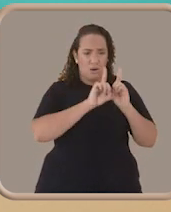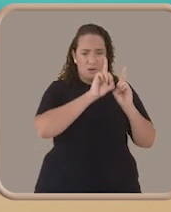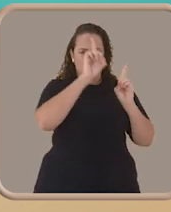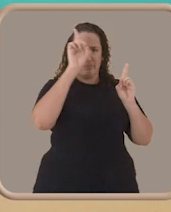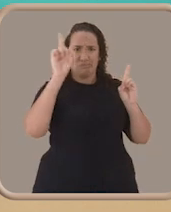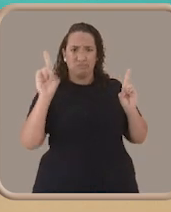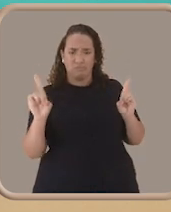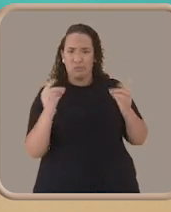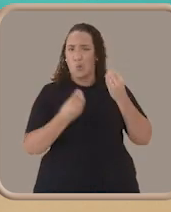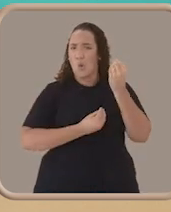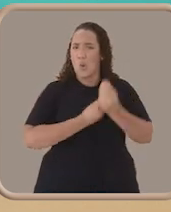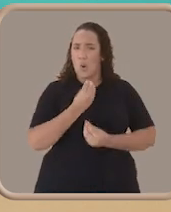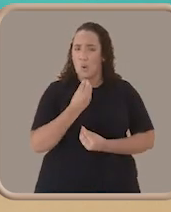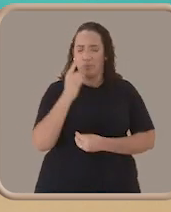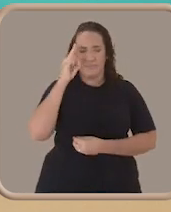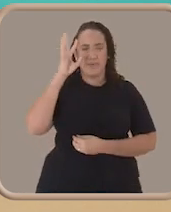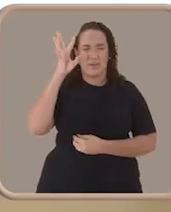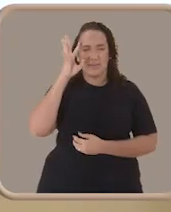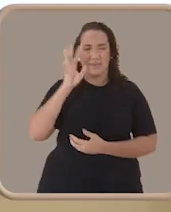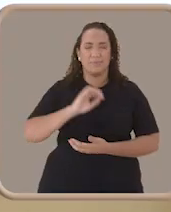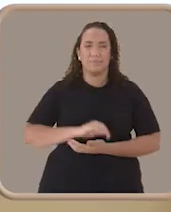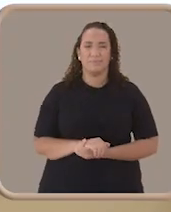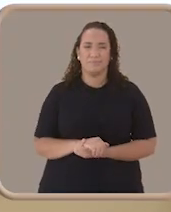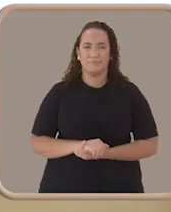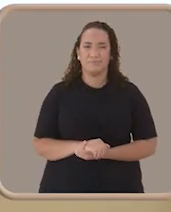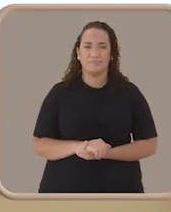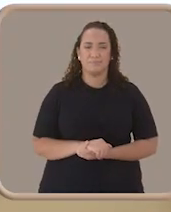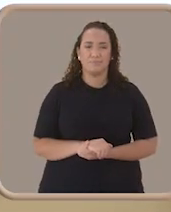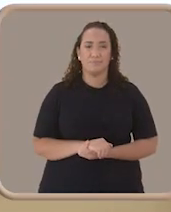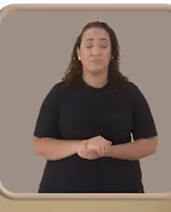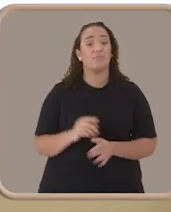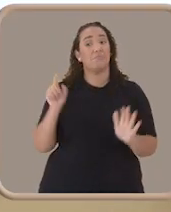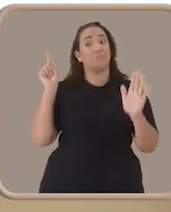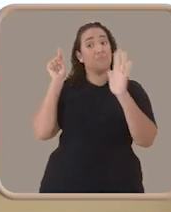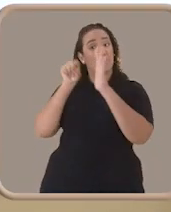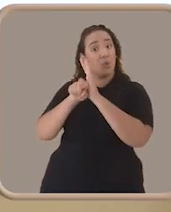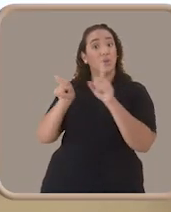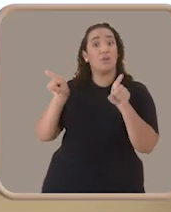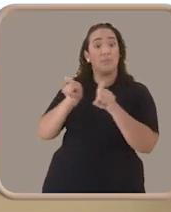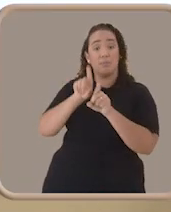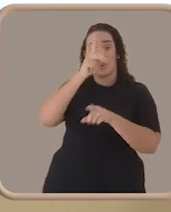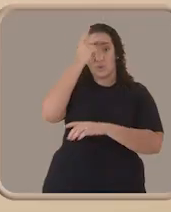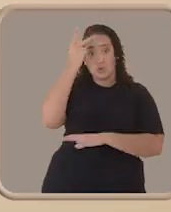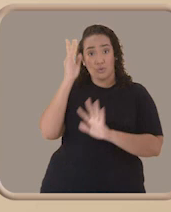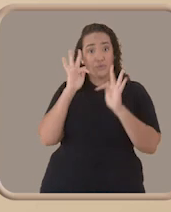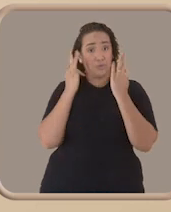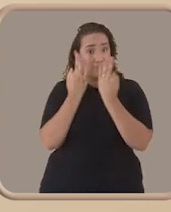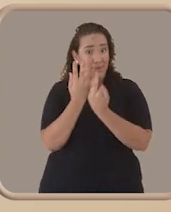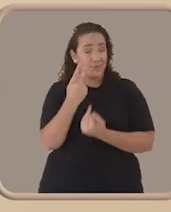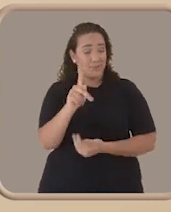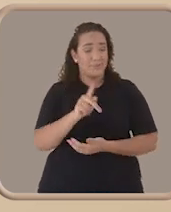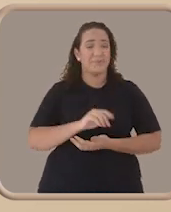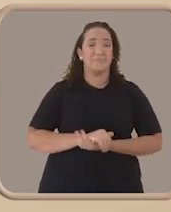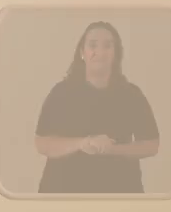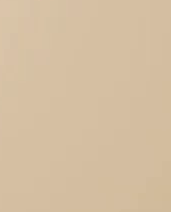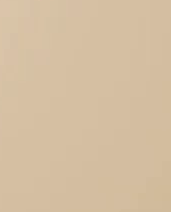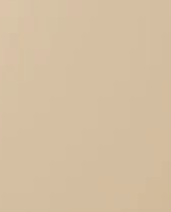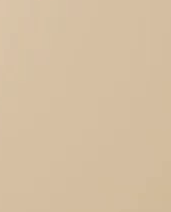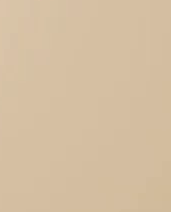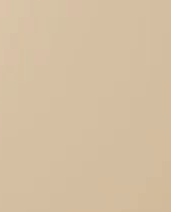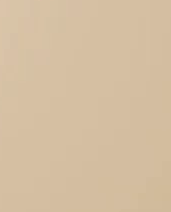passado? Pensa aí um pouquinho. Tente perguntar também a alguém aí na sua casa.